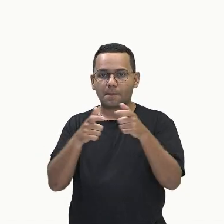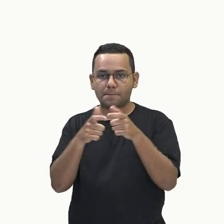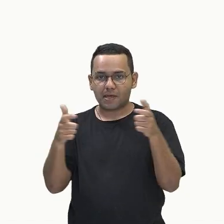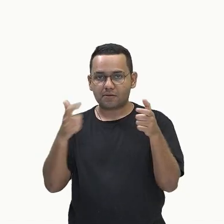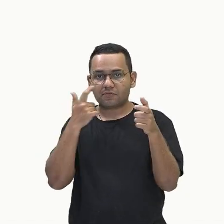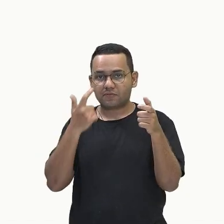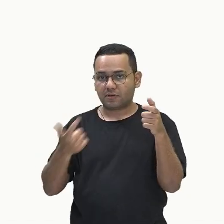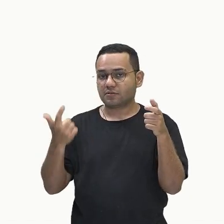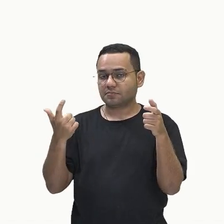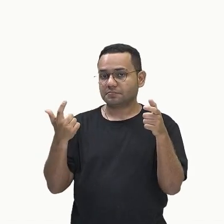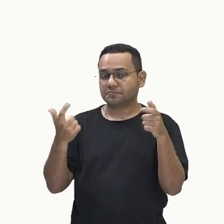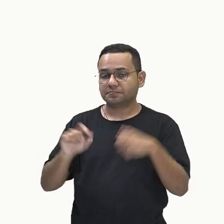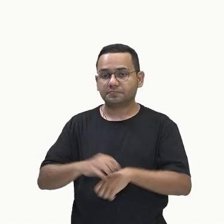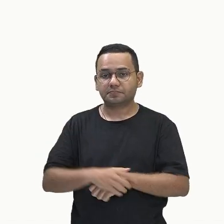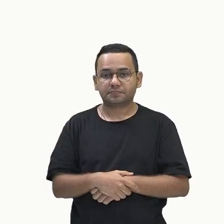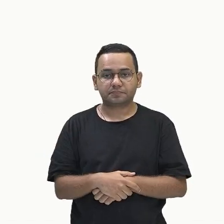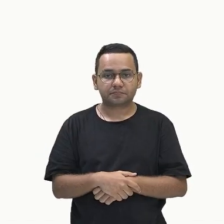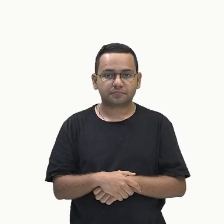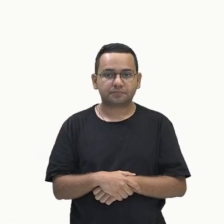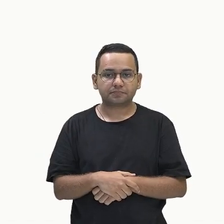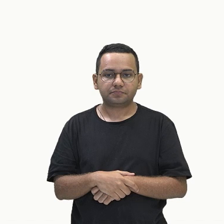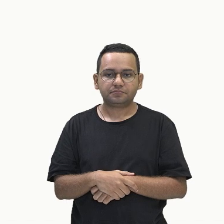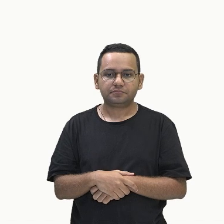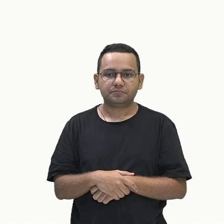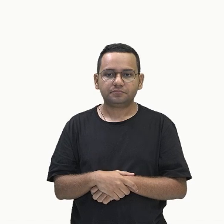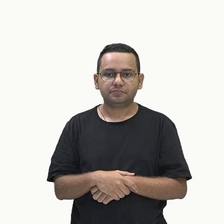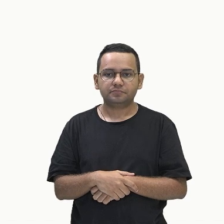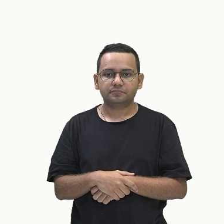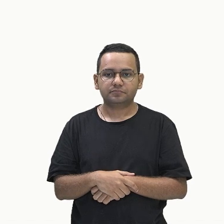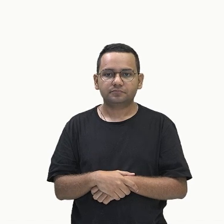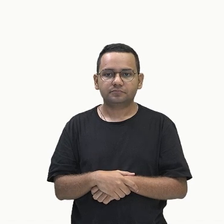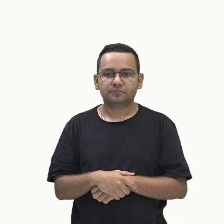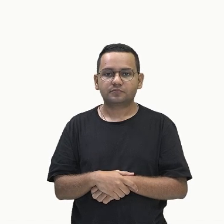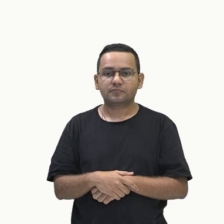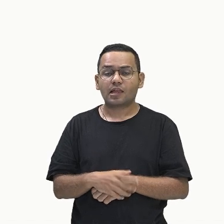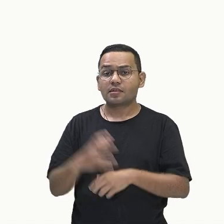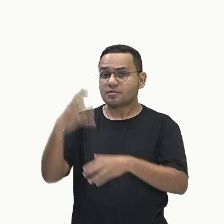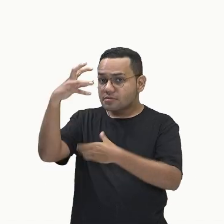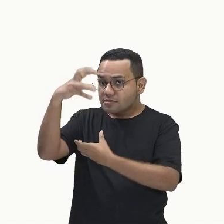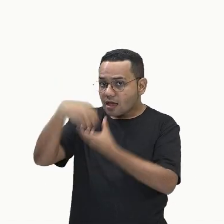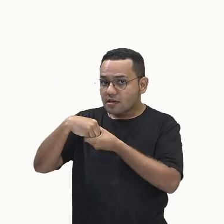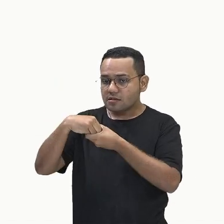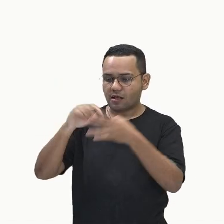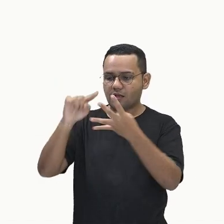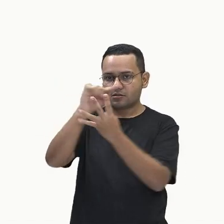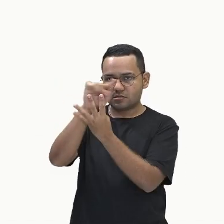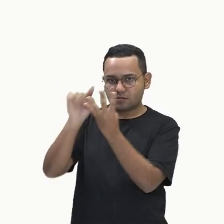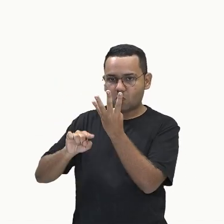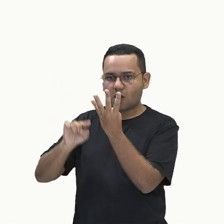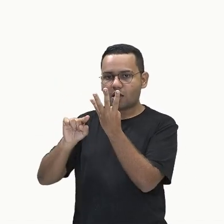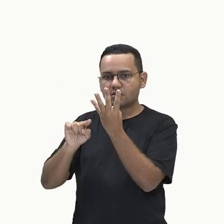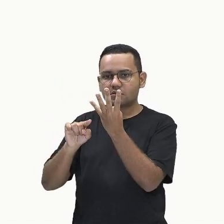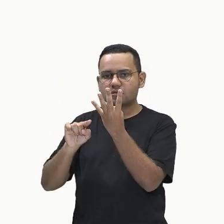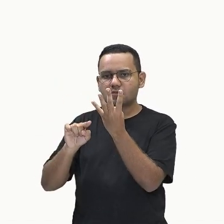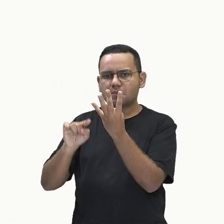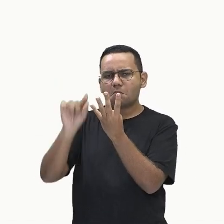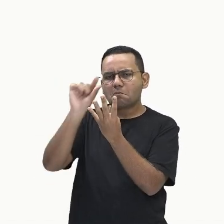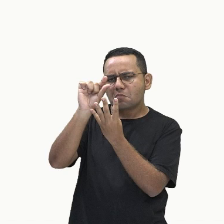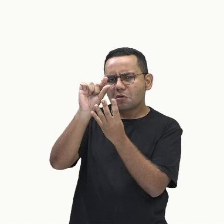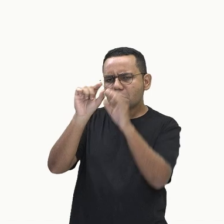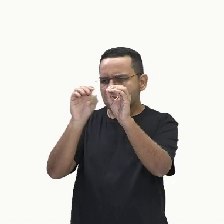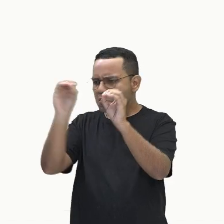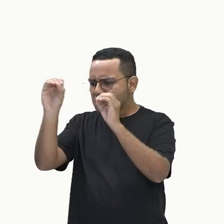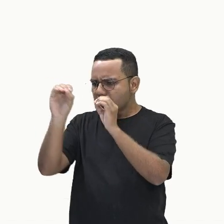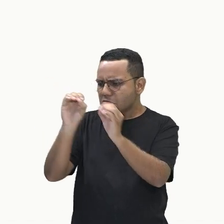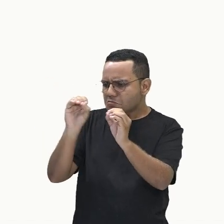importante que está localizada no nosso pescoço, é essa maior aqui que eu estou circulando. E essas menores, elas estão numa cor aqui um pouco